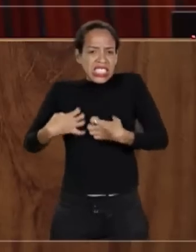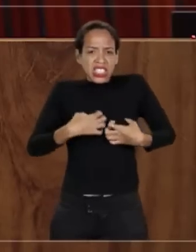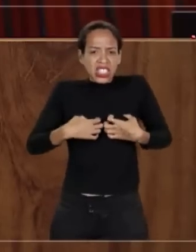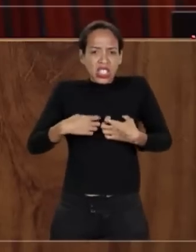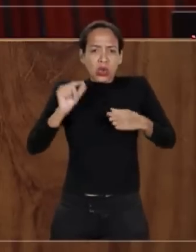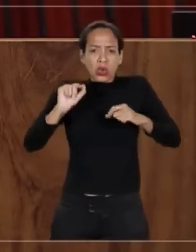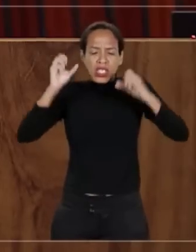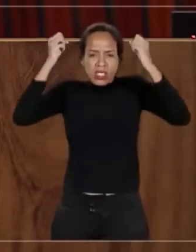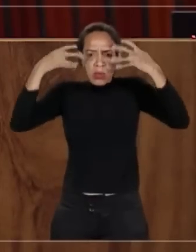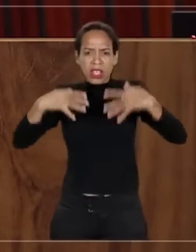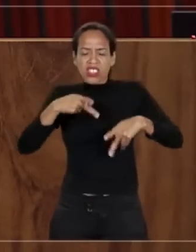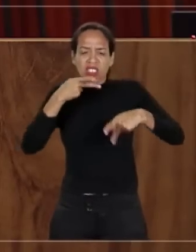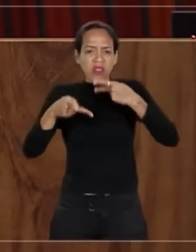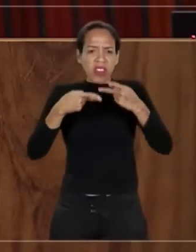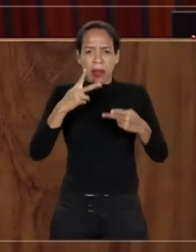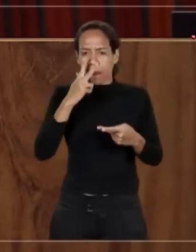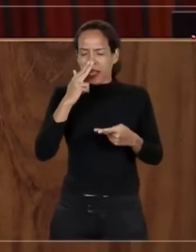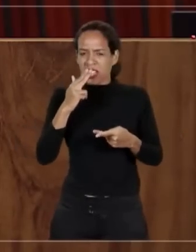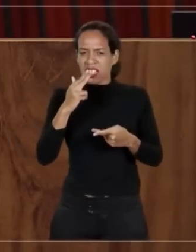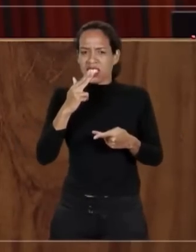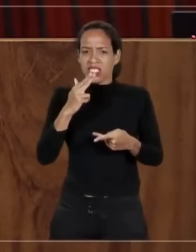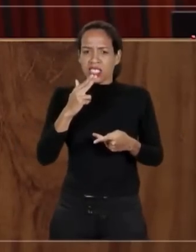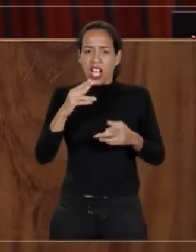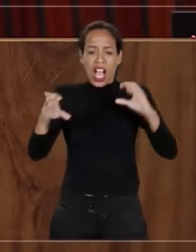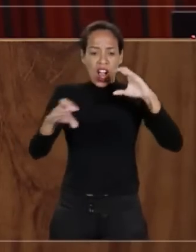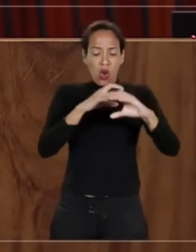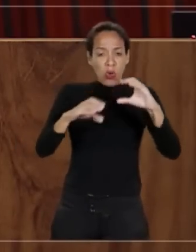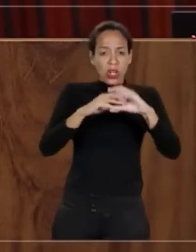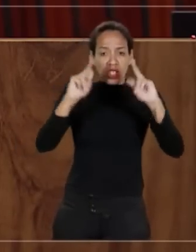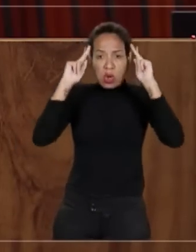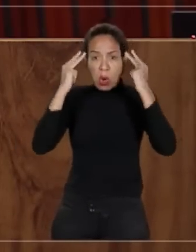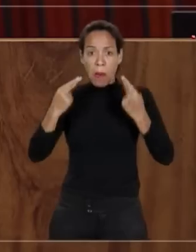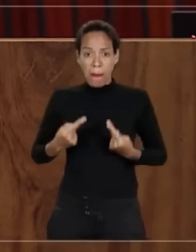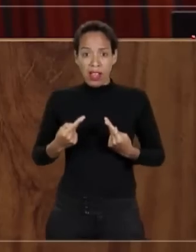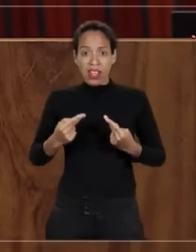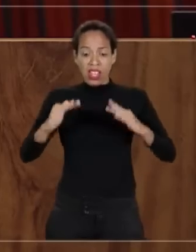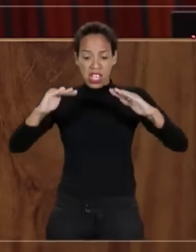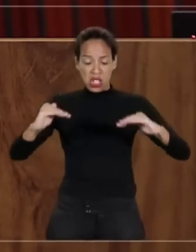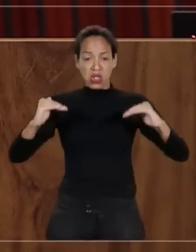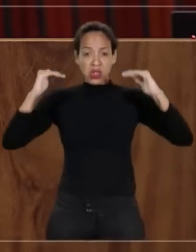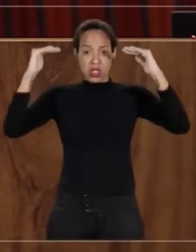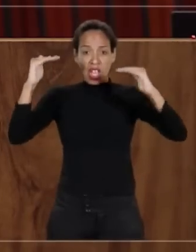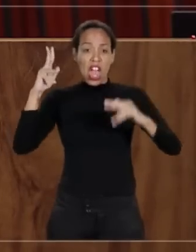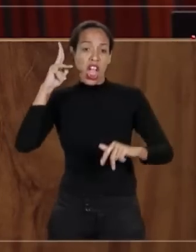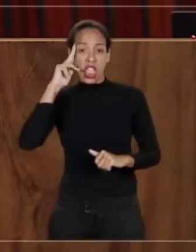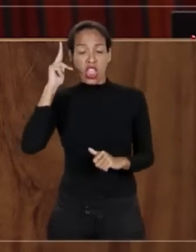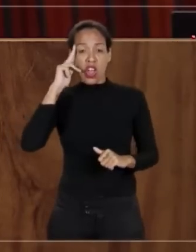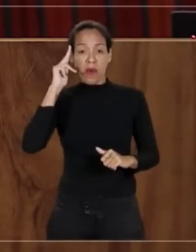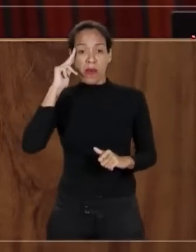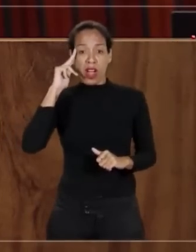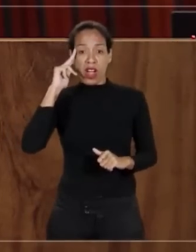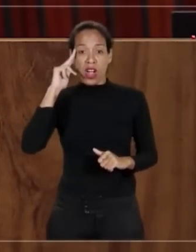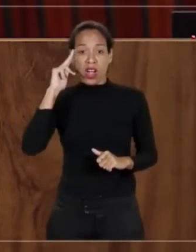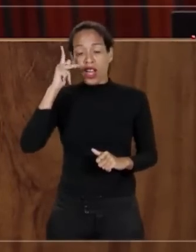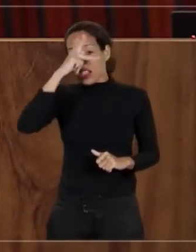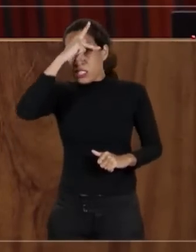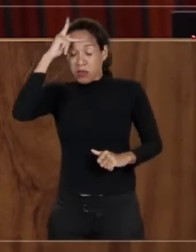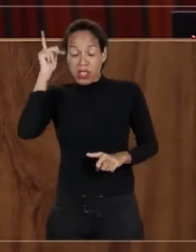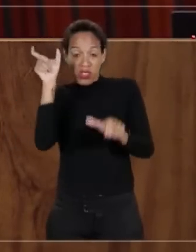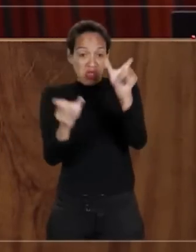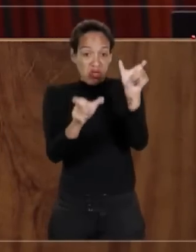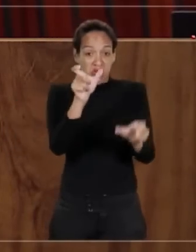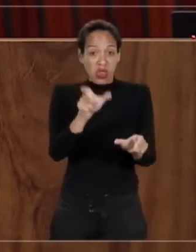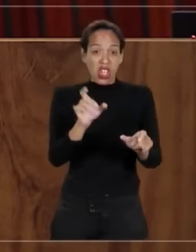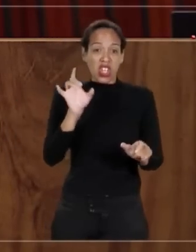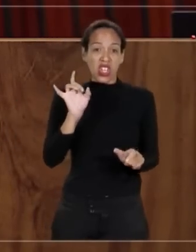do ato de fala é algo elementar à comunicação humana e que sobrepõe a forma natural para que a imensa maioria das pessoas